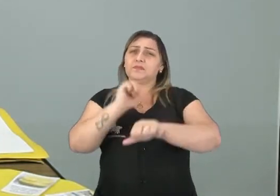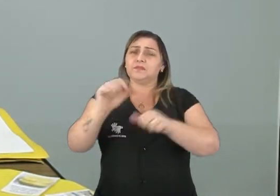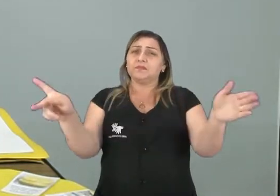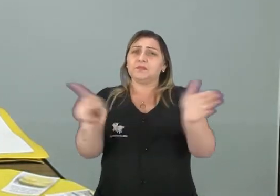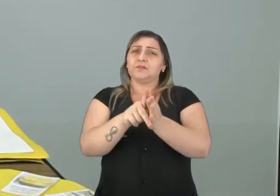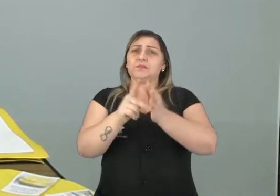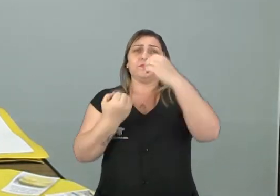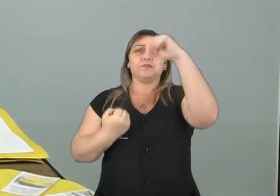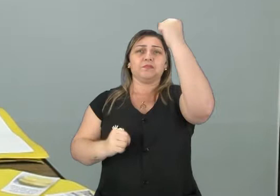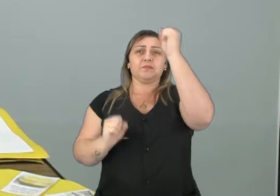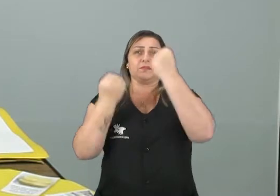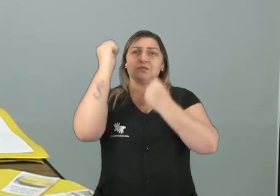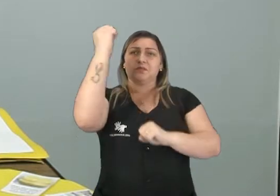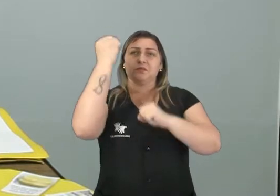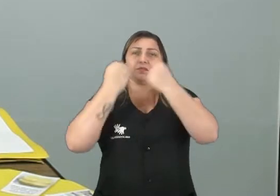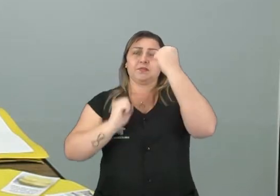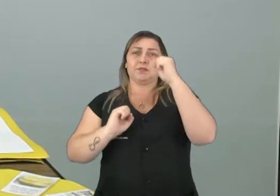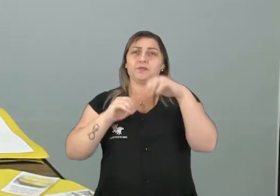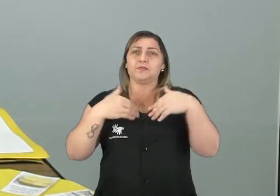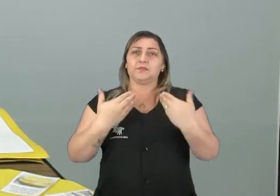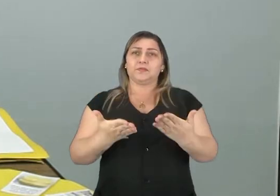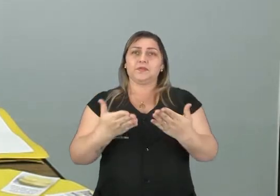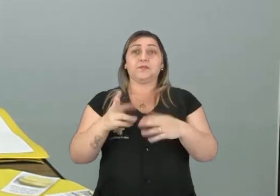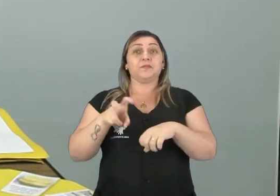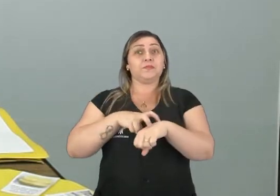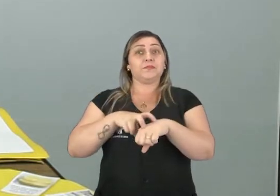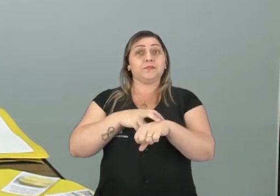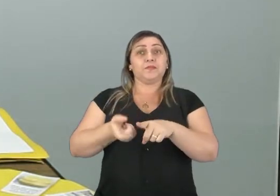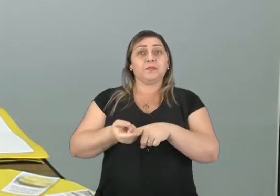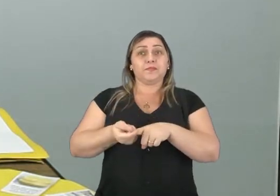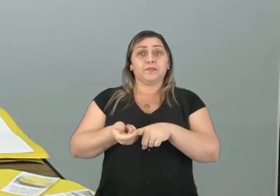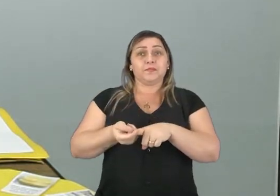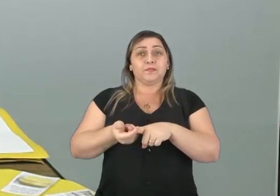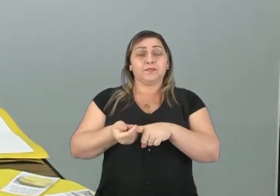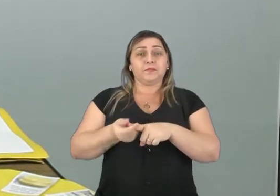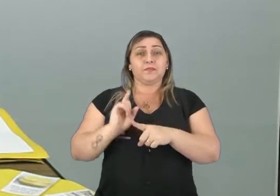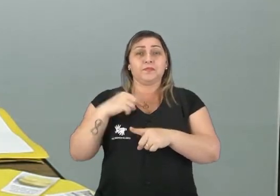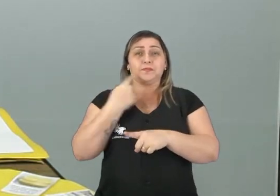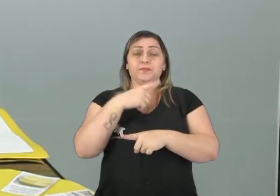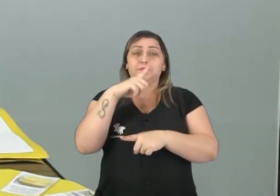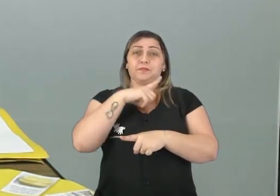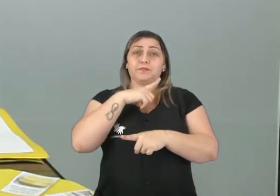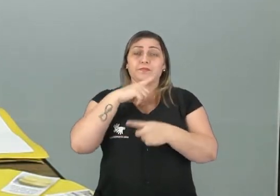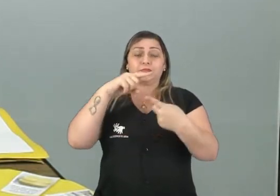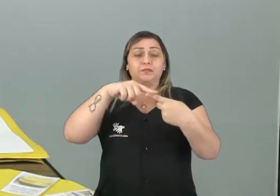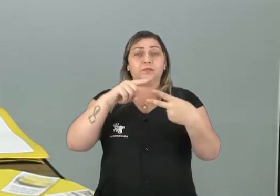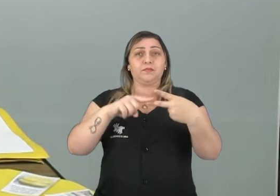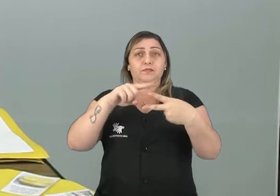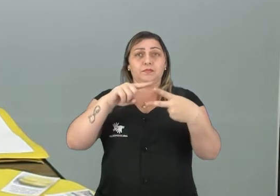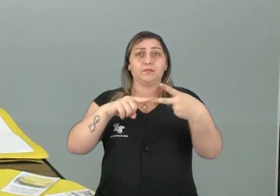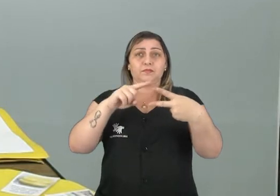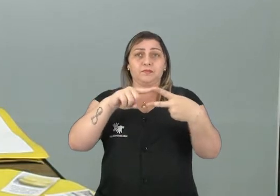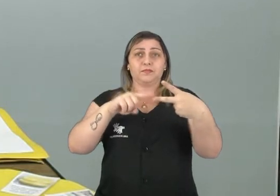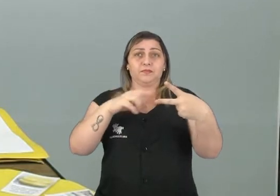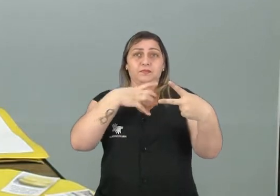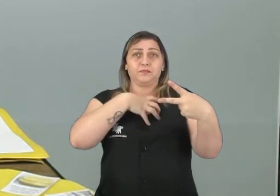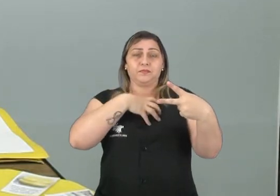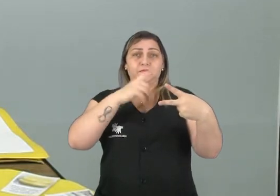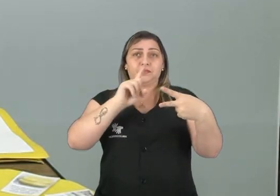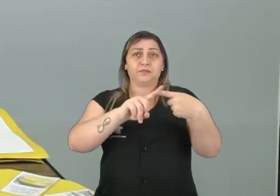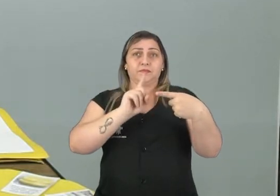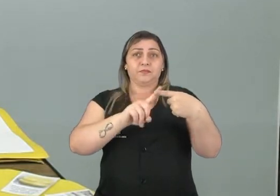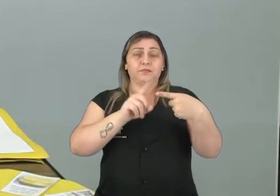milho industrializado, tá? Esse milho verdinho. Então, aqui nós temos o milho em 2 estados, certo? O